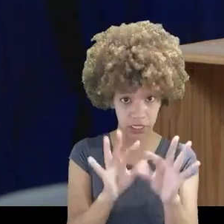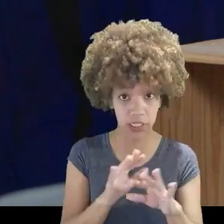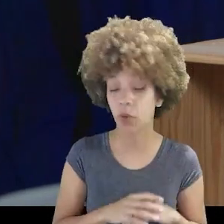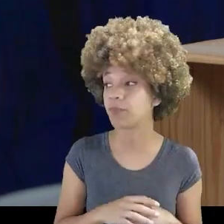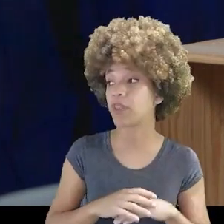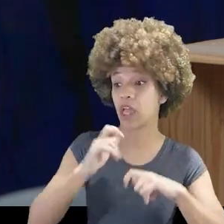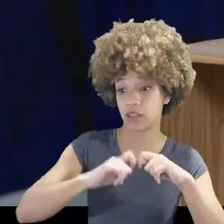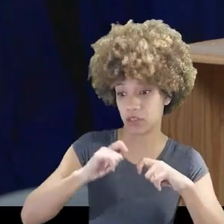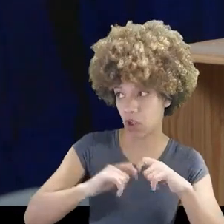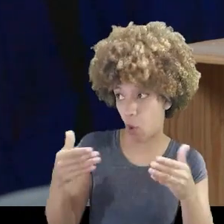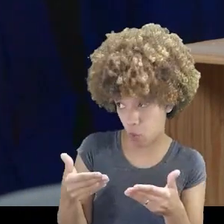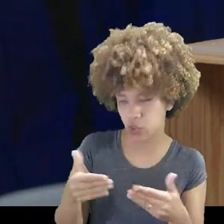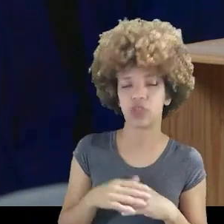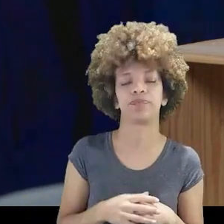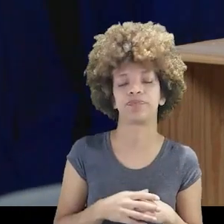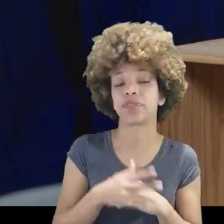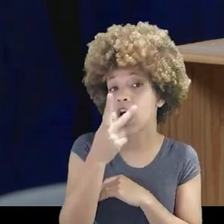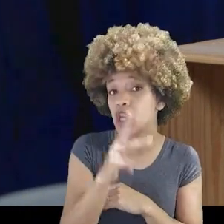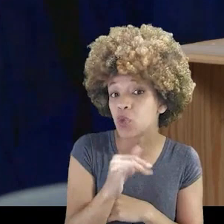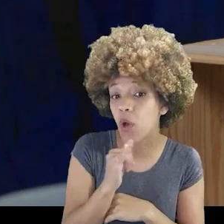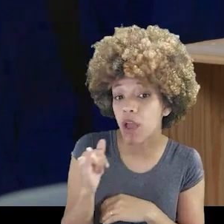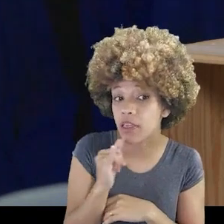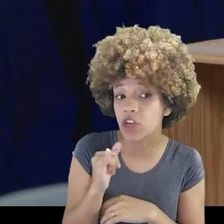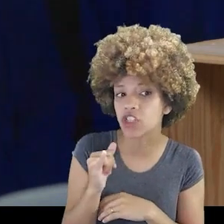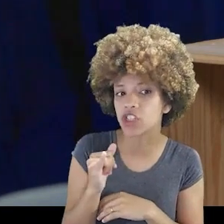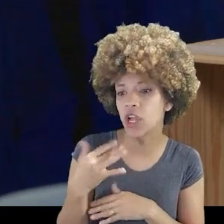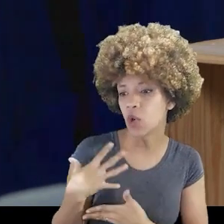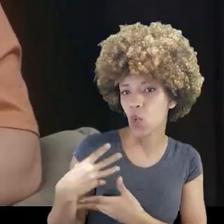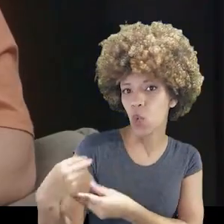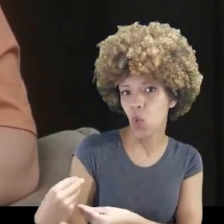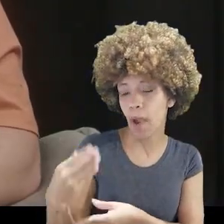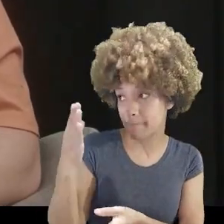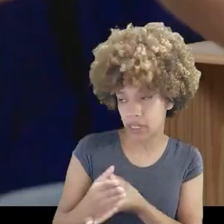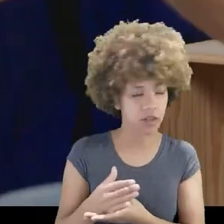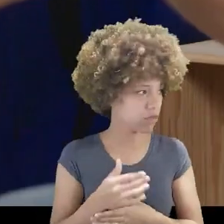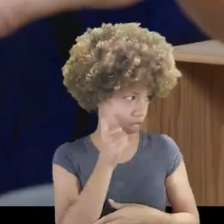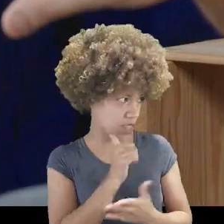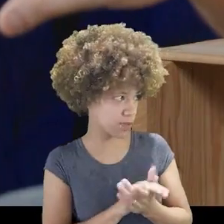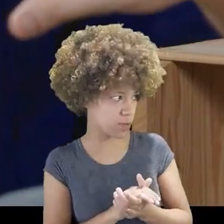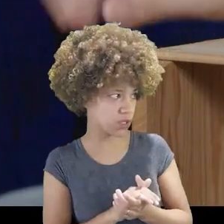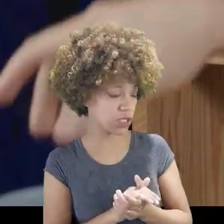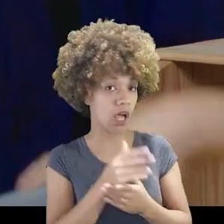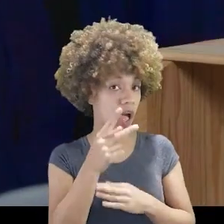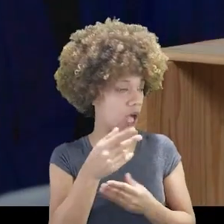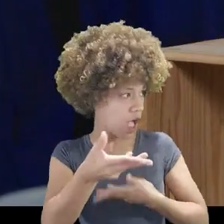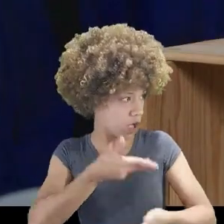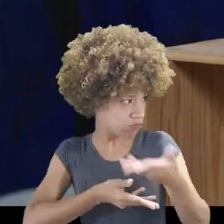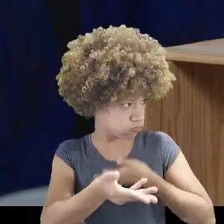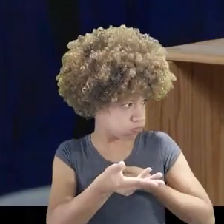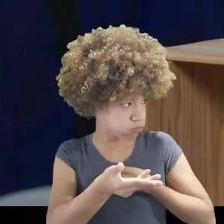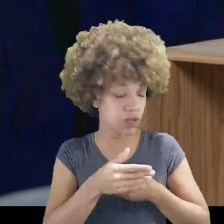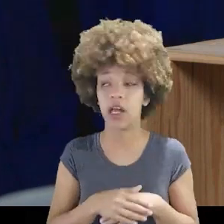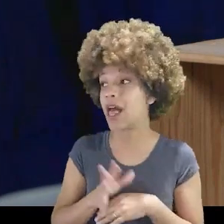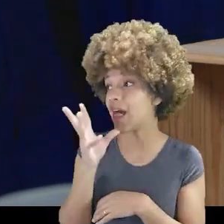vai fazer sexo com cara hoje a tua energia fica nele viu metade da tua na minha mulher lá nela e a dela e